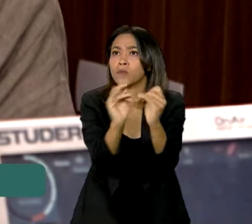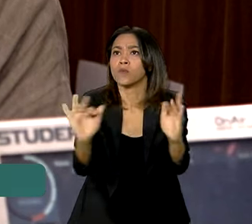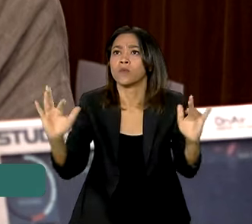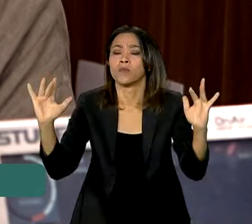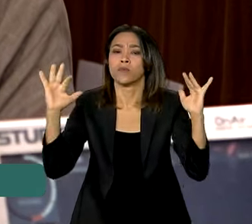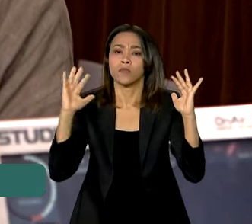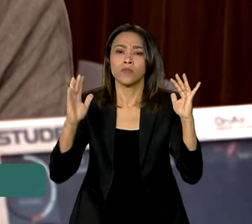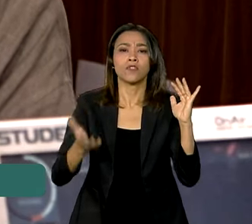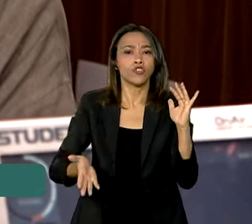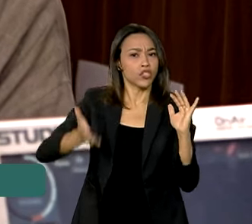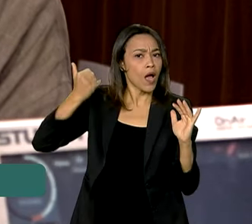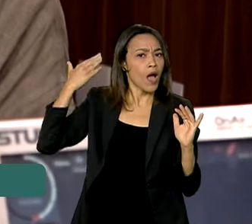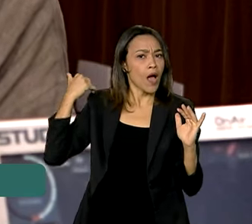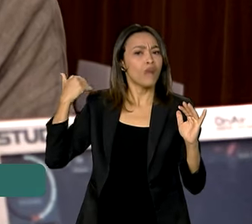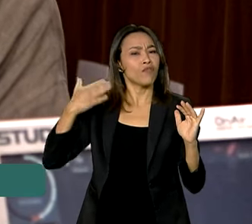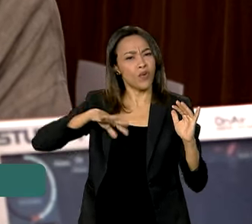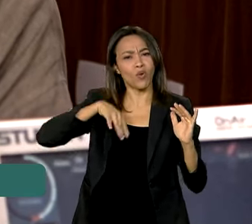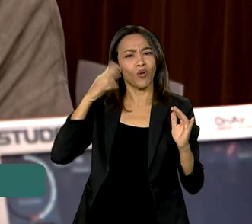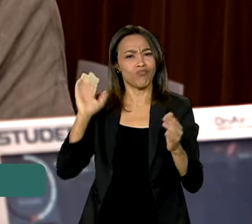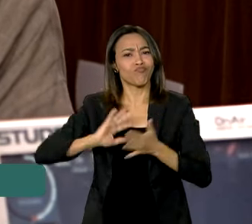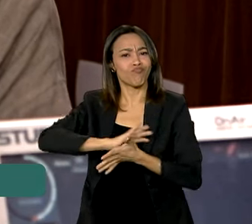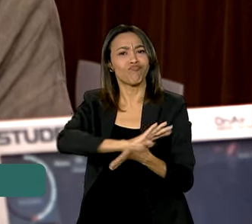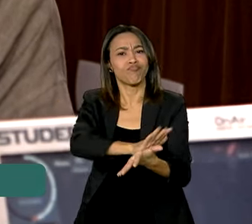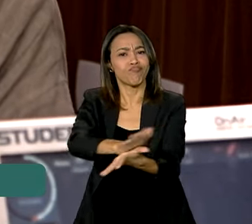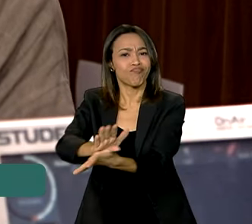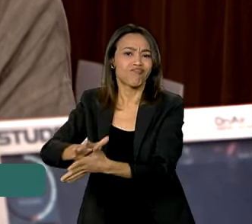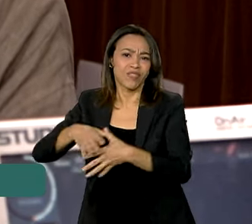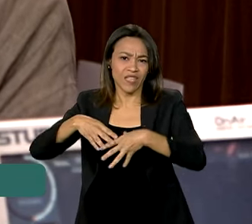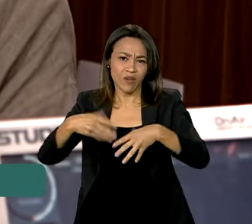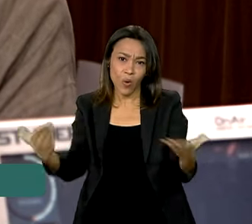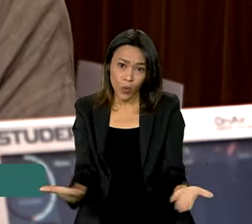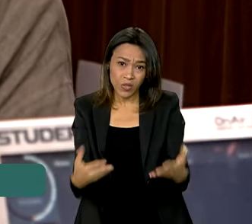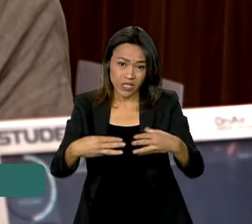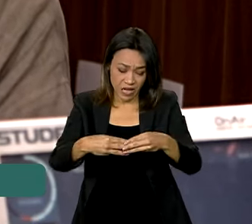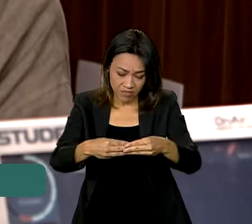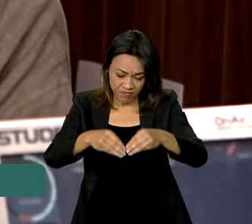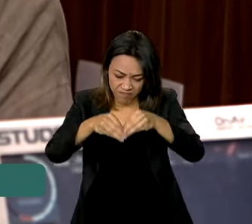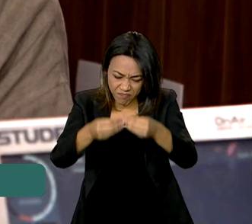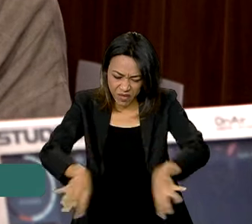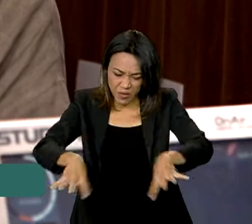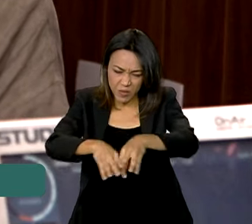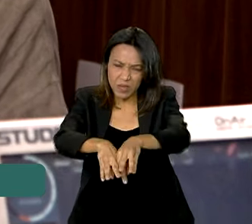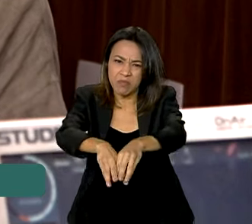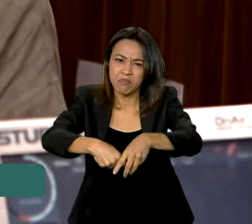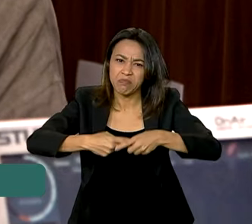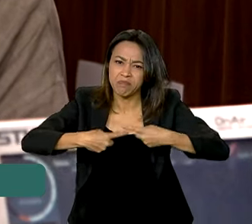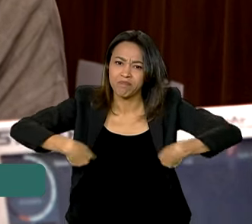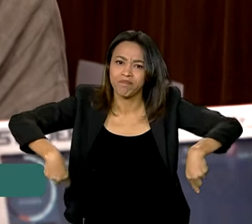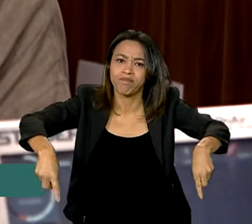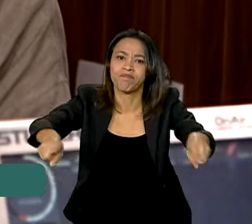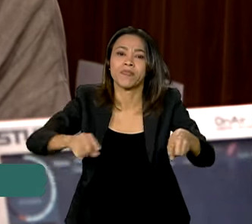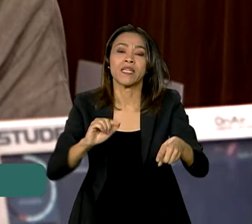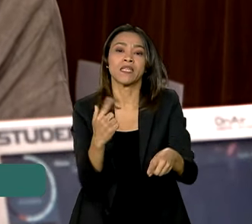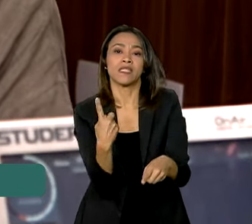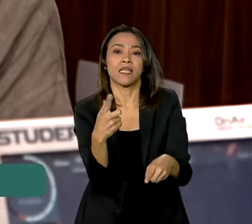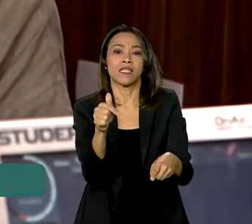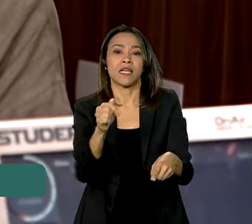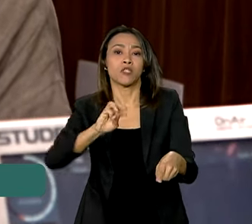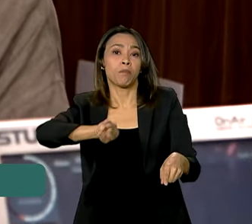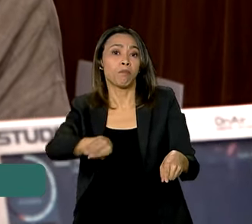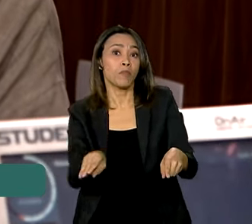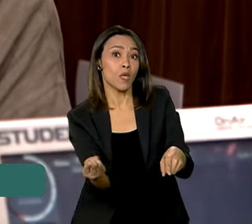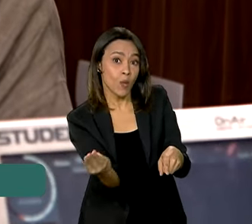de áreas que já foram abertas e que estão degradadas. Nós temos algo em torno de 17 milhões de hectares.